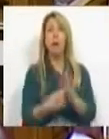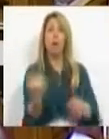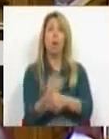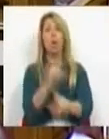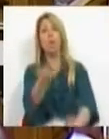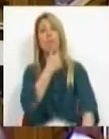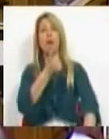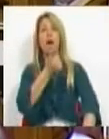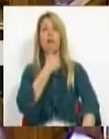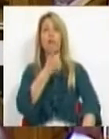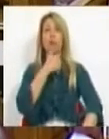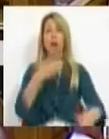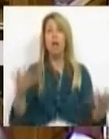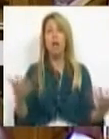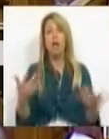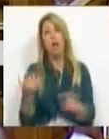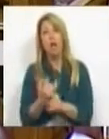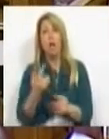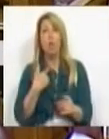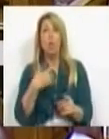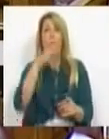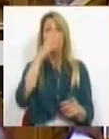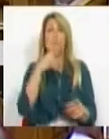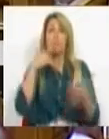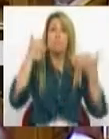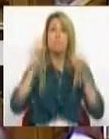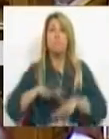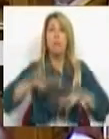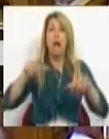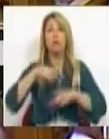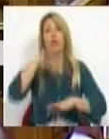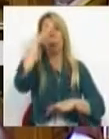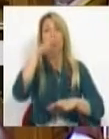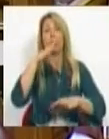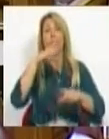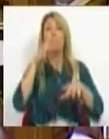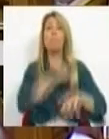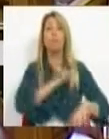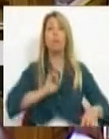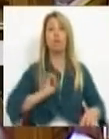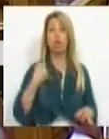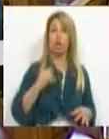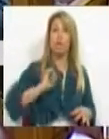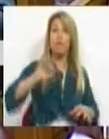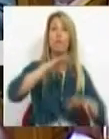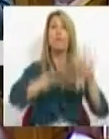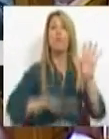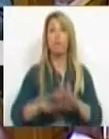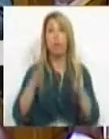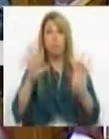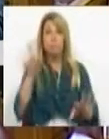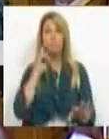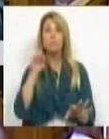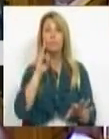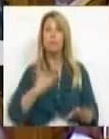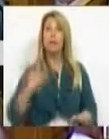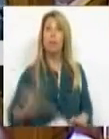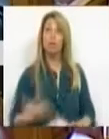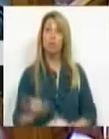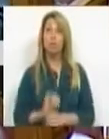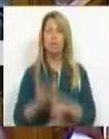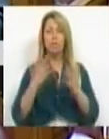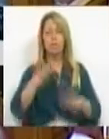Senhor Secretário de Estado, é preciso salvaguardar os direitos destes trabalhadores e é preciso, mais do que isso, que o Governo